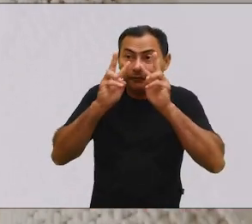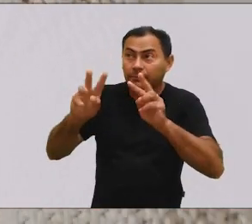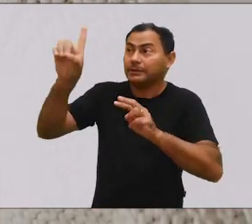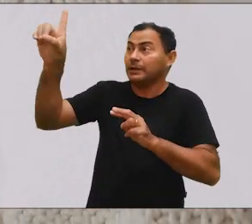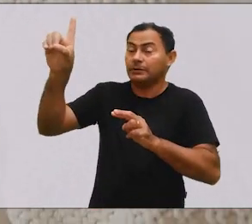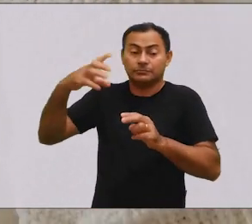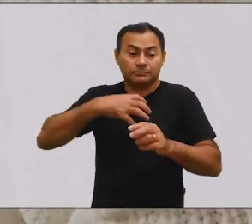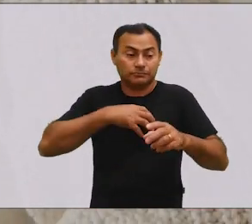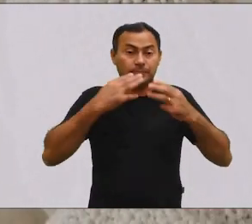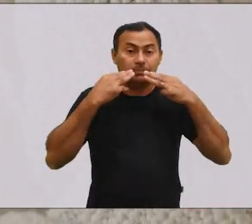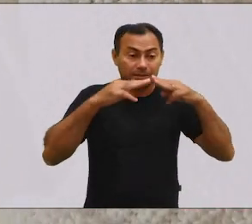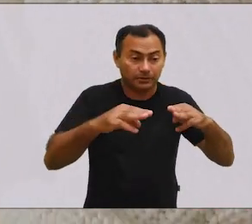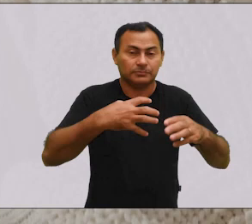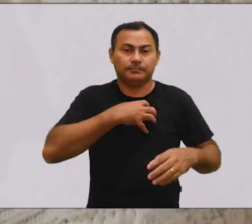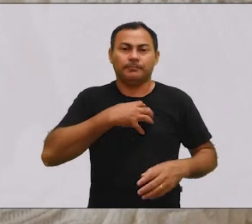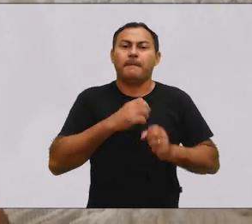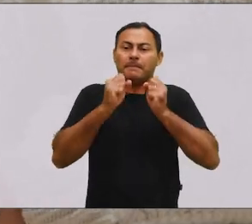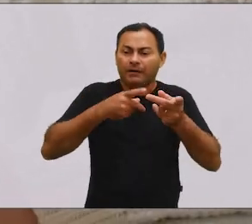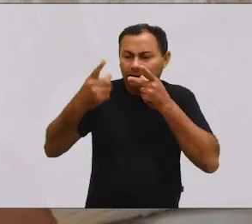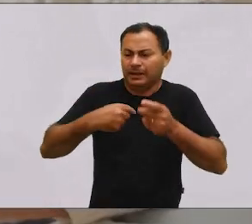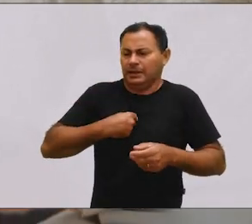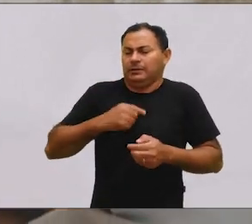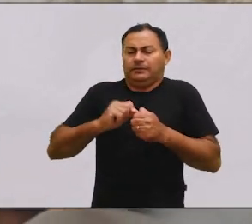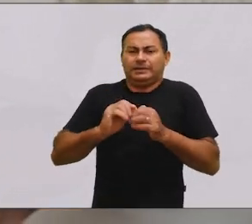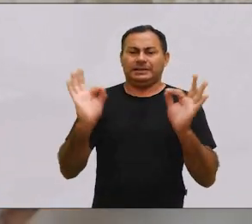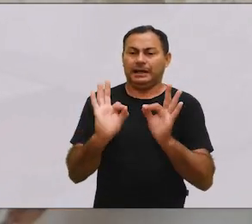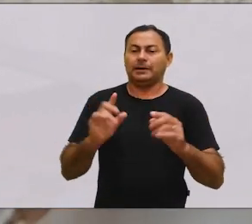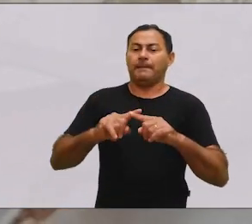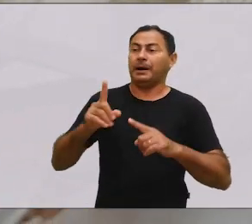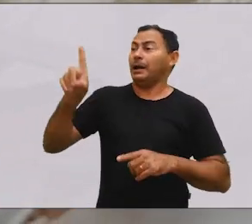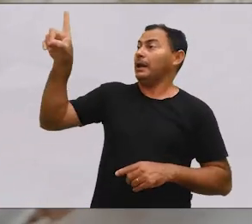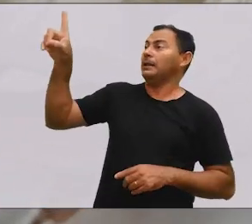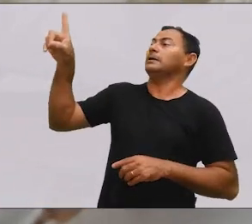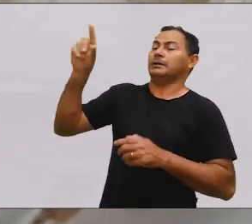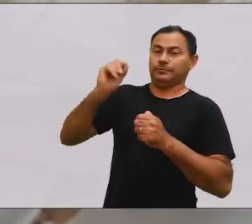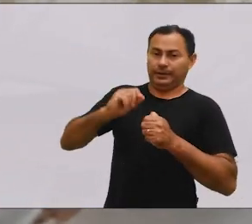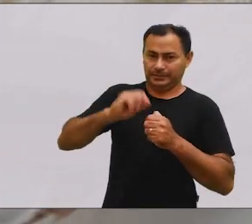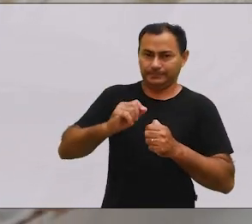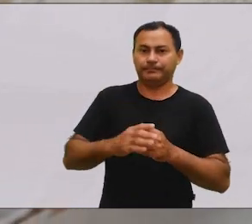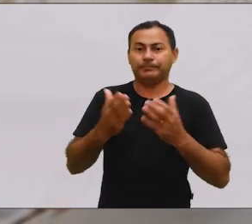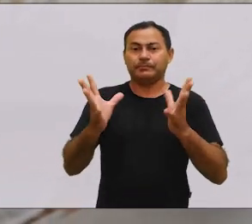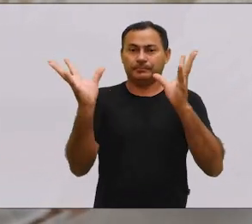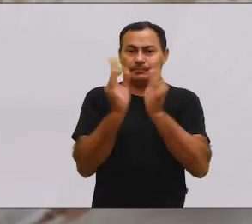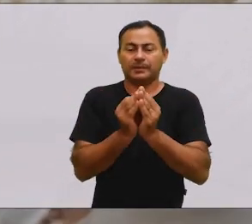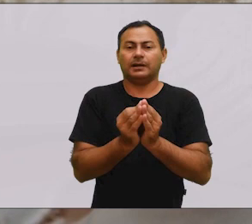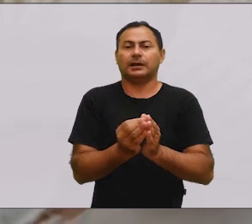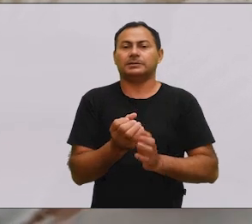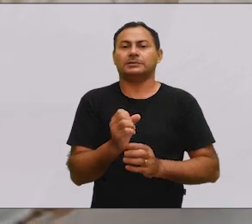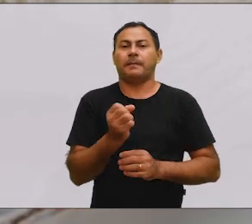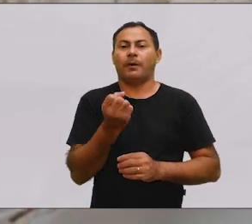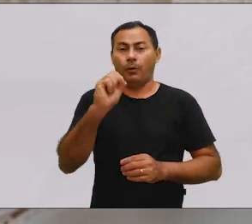Deus trabalhar desta maneira, só podemos dizer, eu não fiz nada disso, mas Ele fez. Este foi o resumo